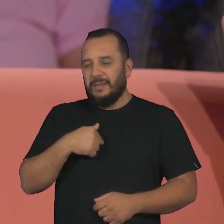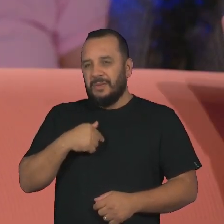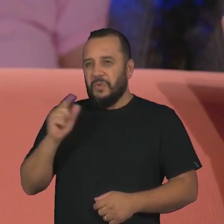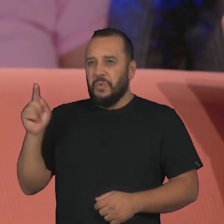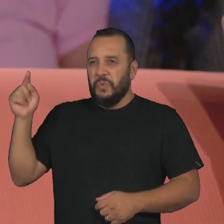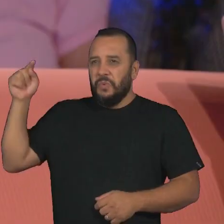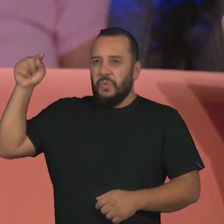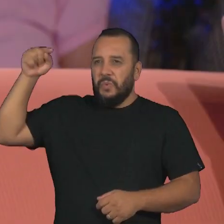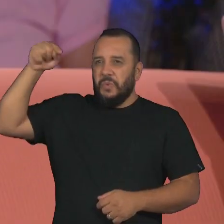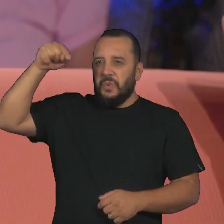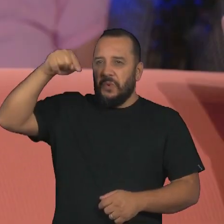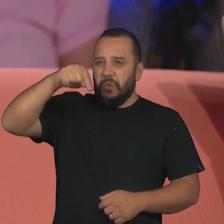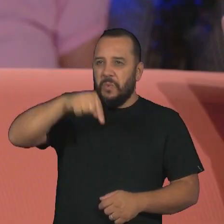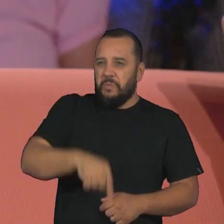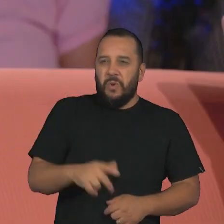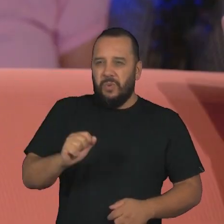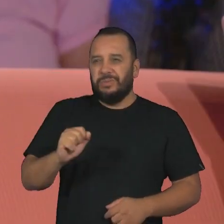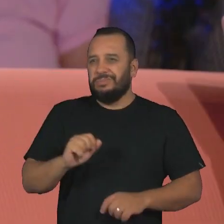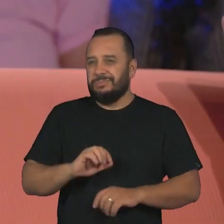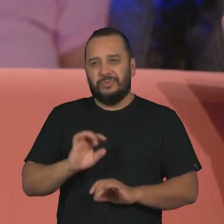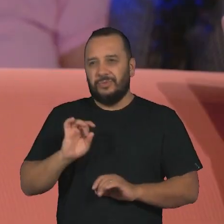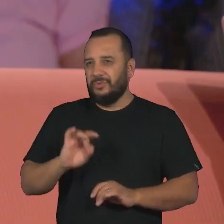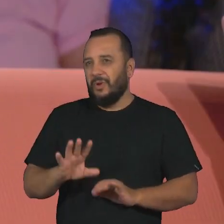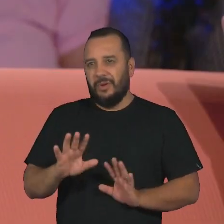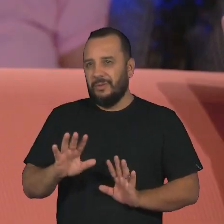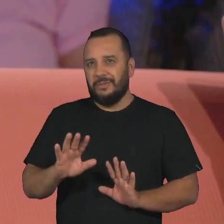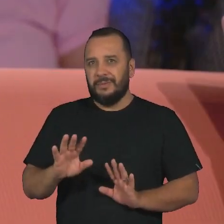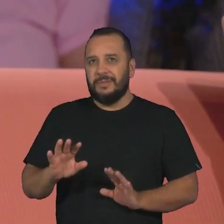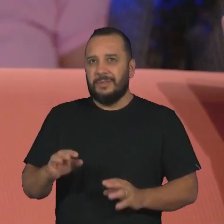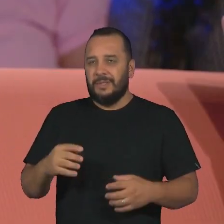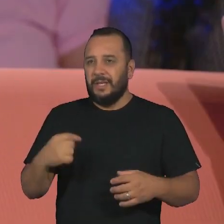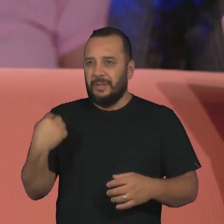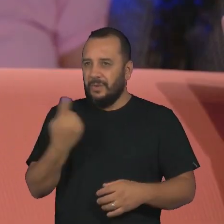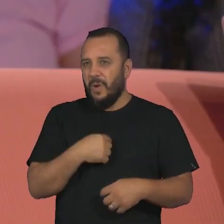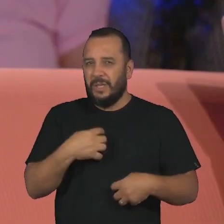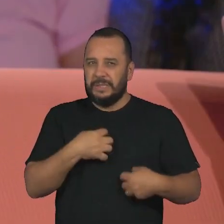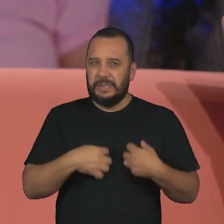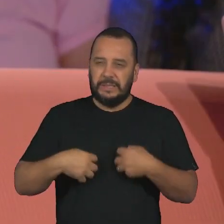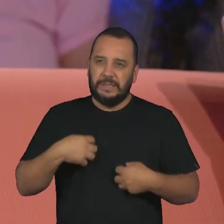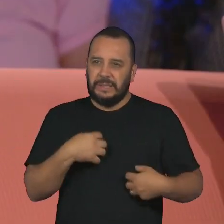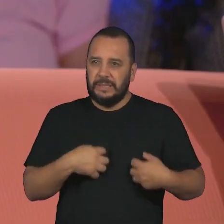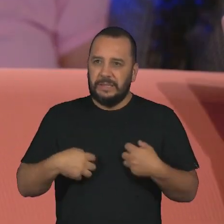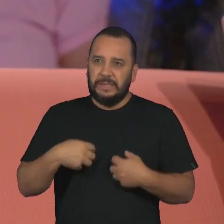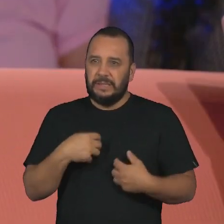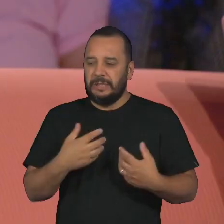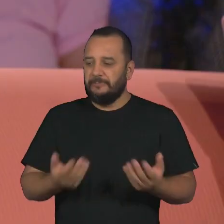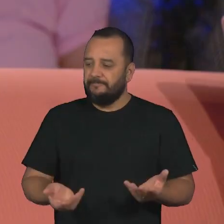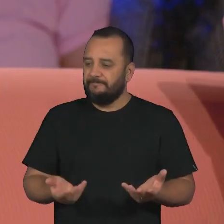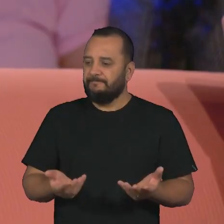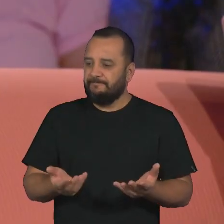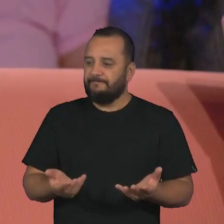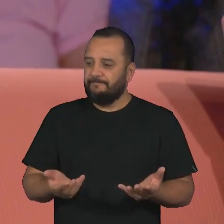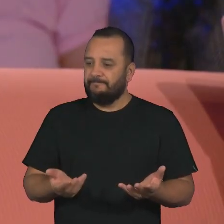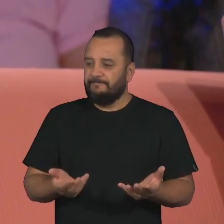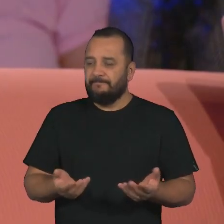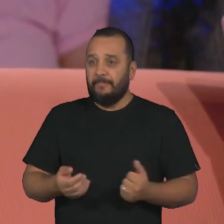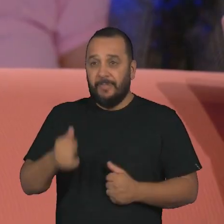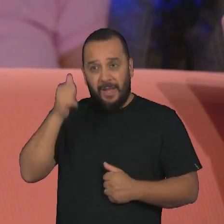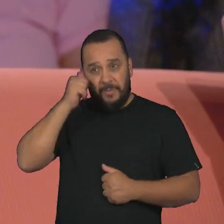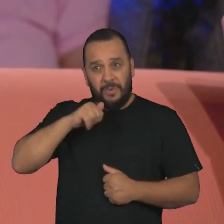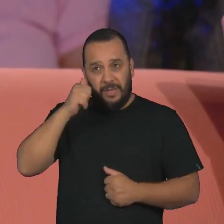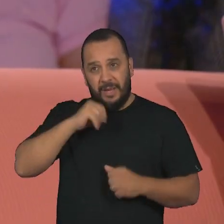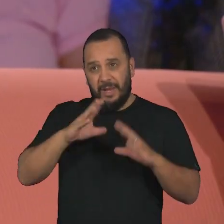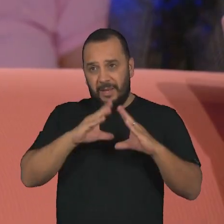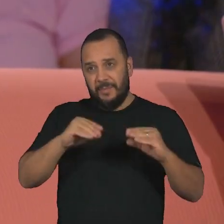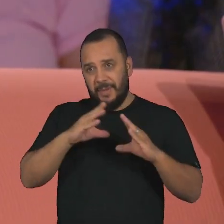lugar que mexeu muito com a gente durante a peça, e trazer uma mulher